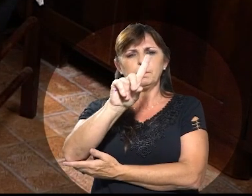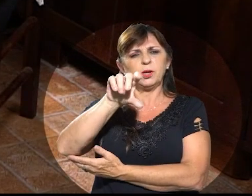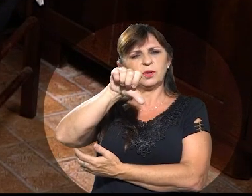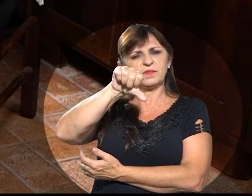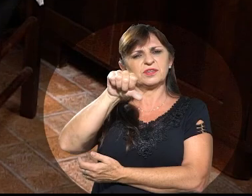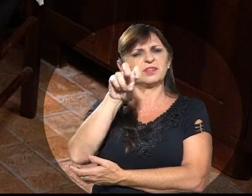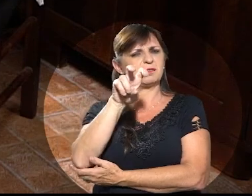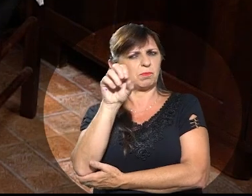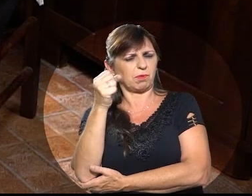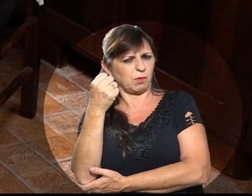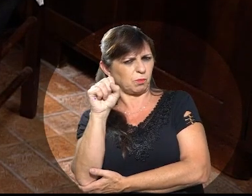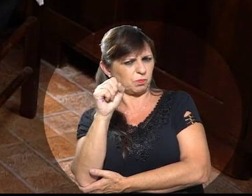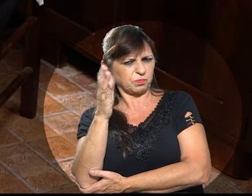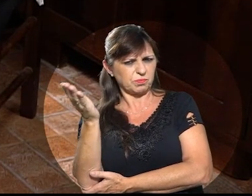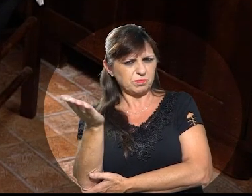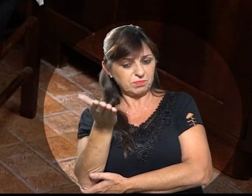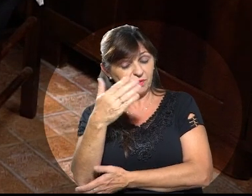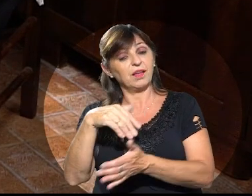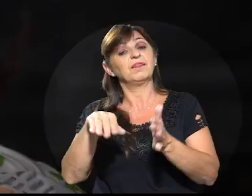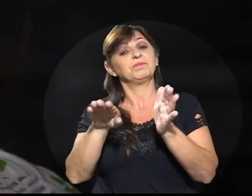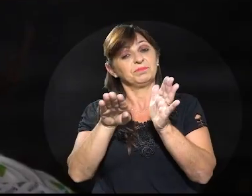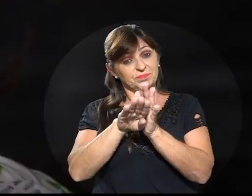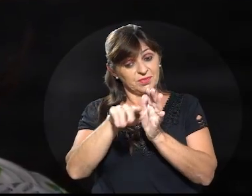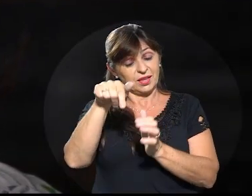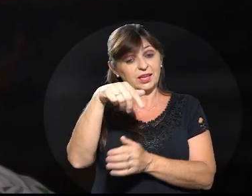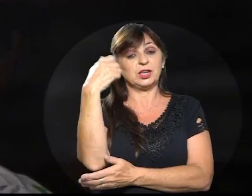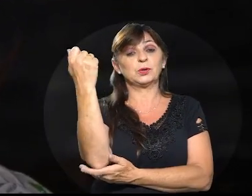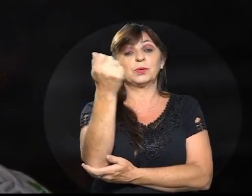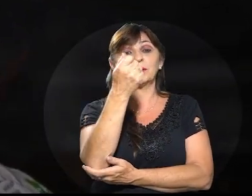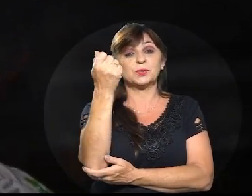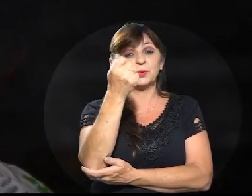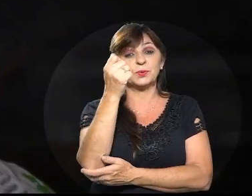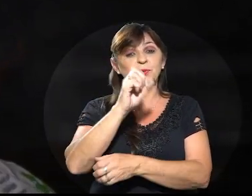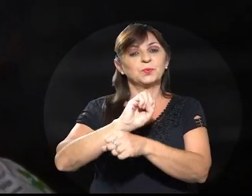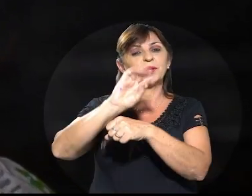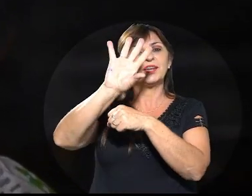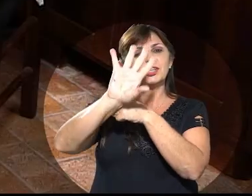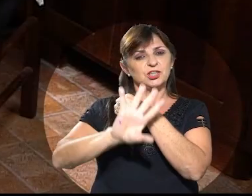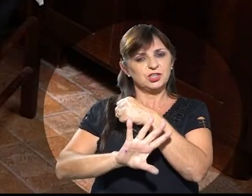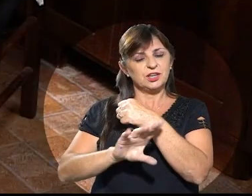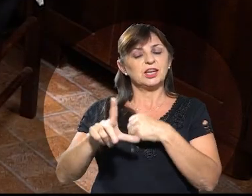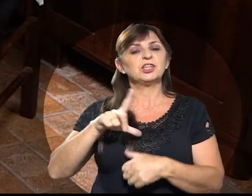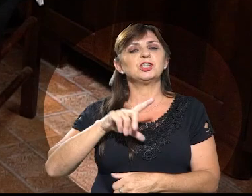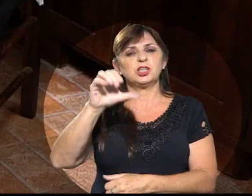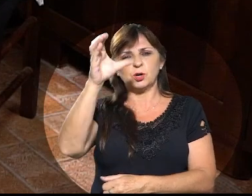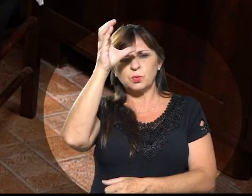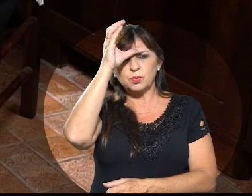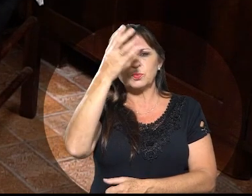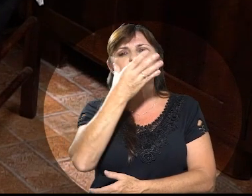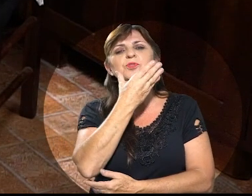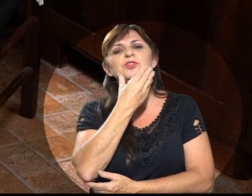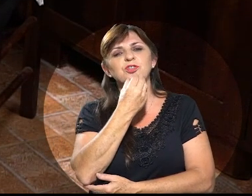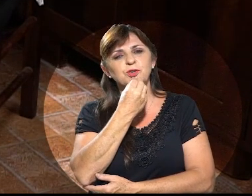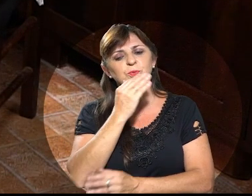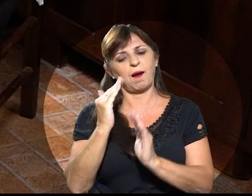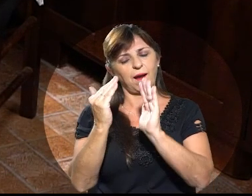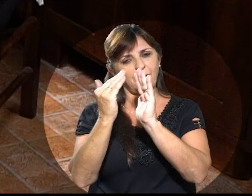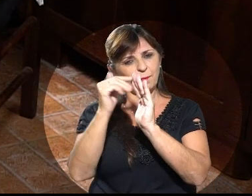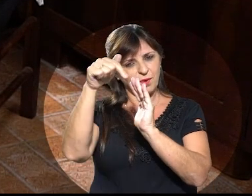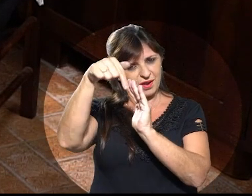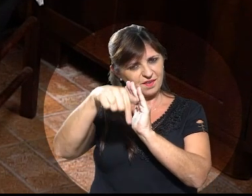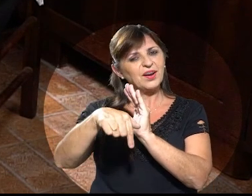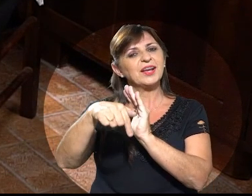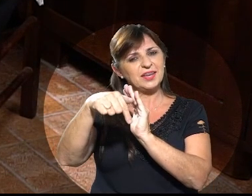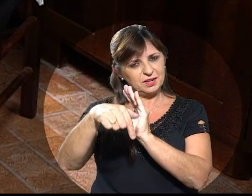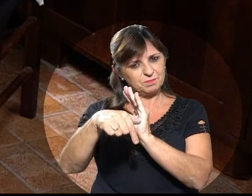para o Rio Grande do Sul, em Erechim, porque tinha um tio dele que morava aqui. Aí nasci eu e os meus irmãos aqui em